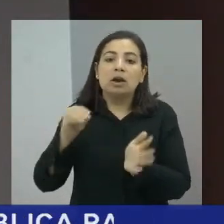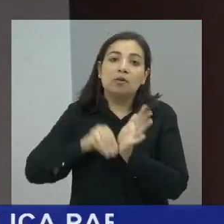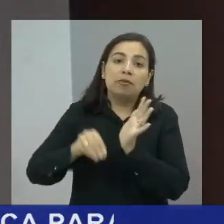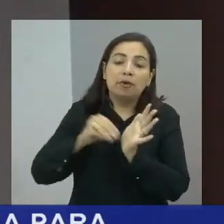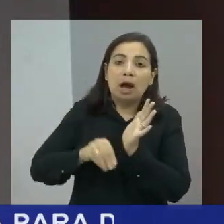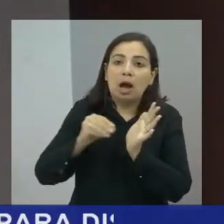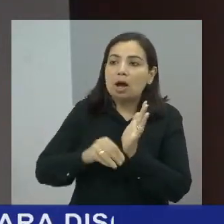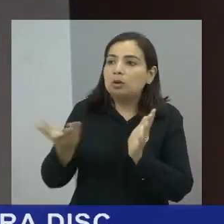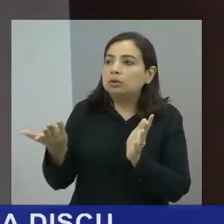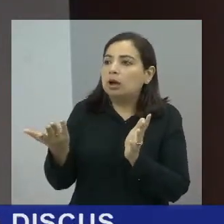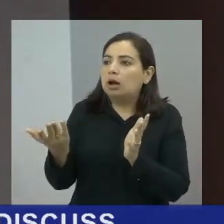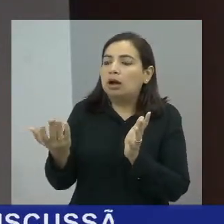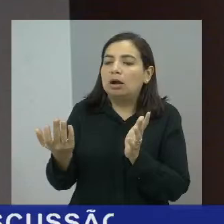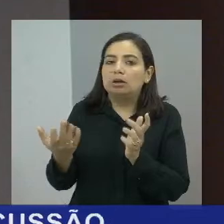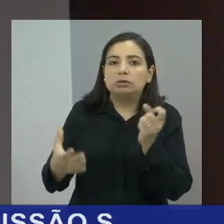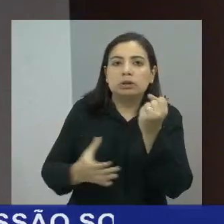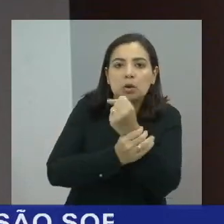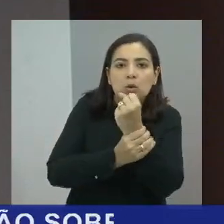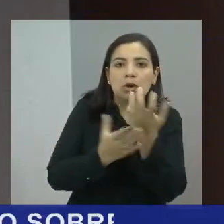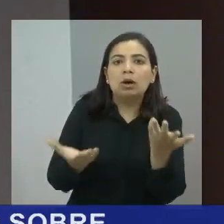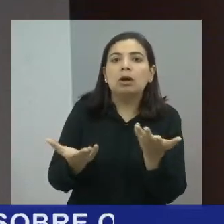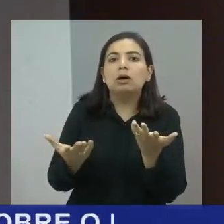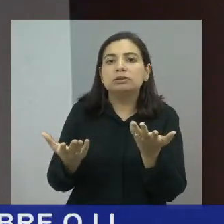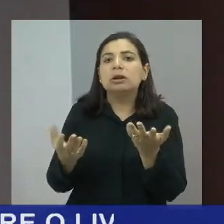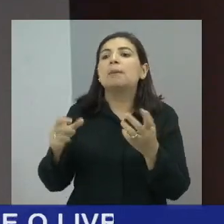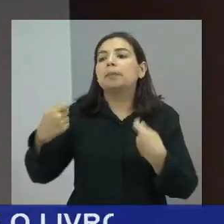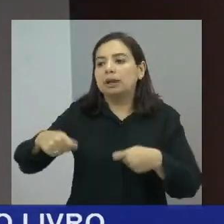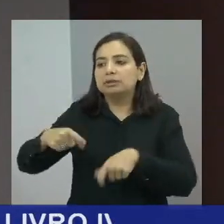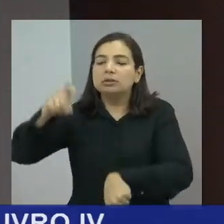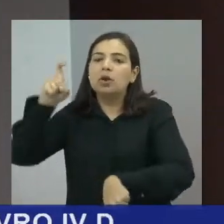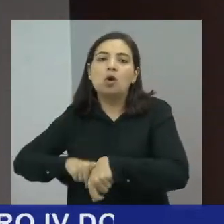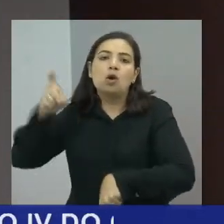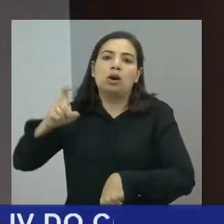salubridade, fazer cessar o ato infracional,